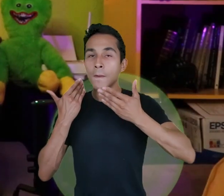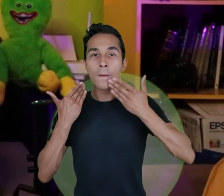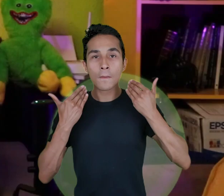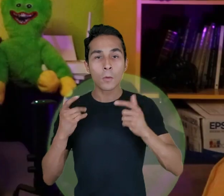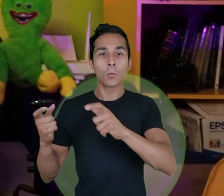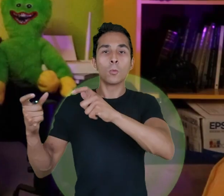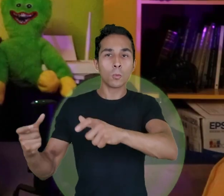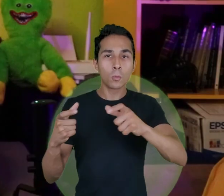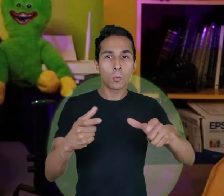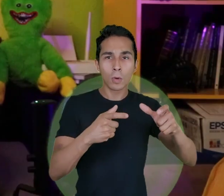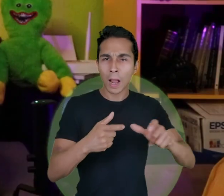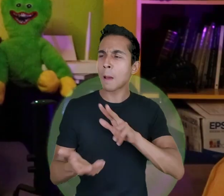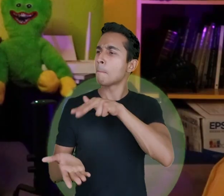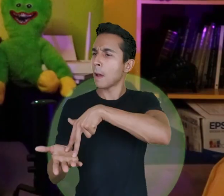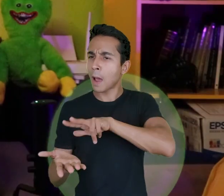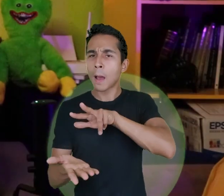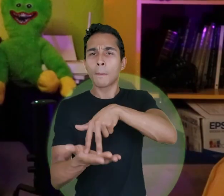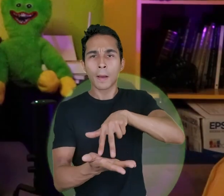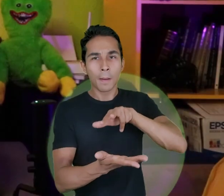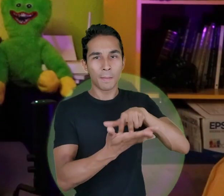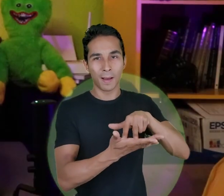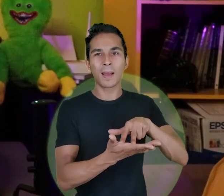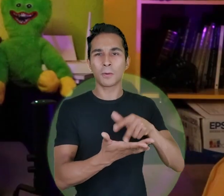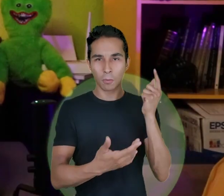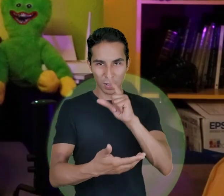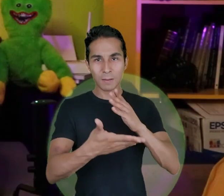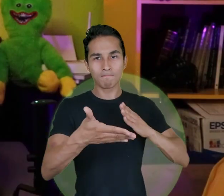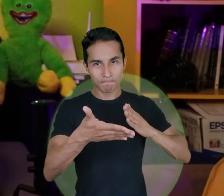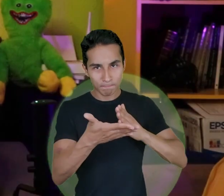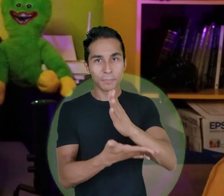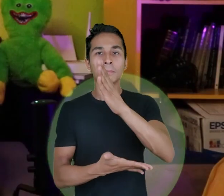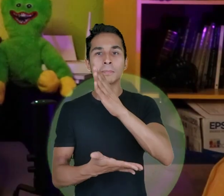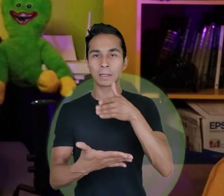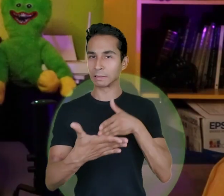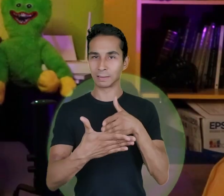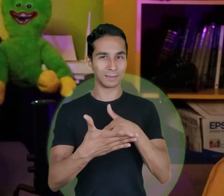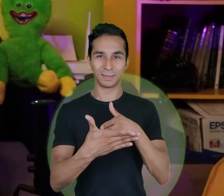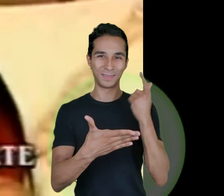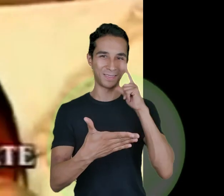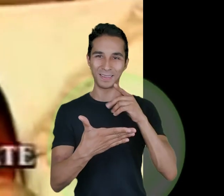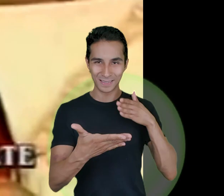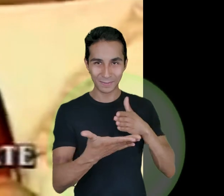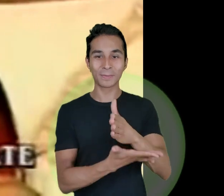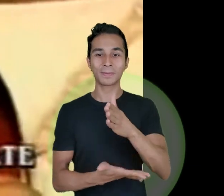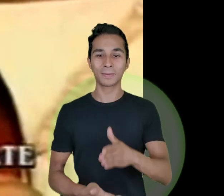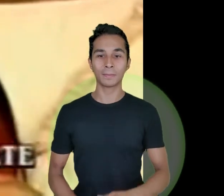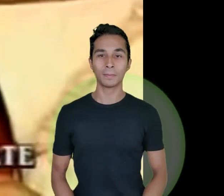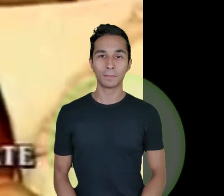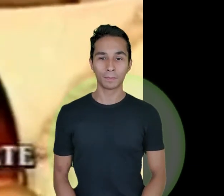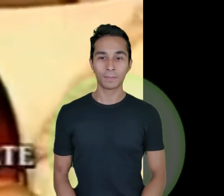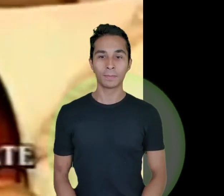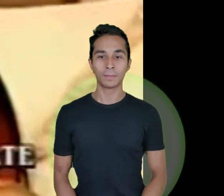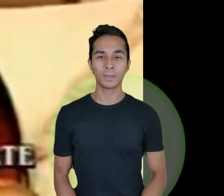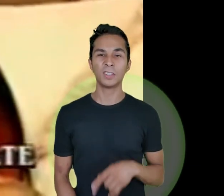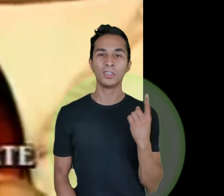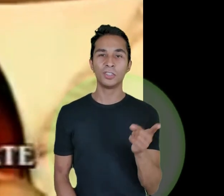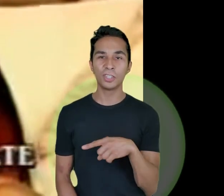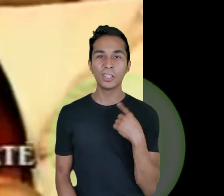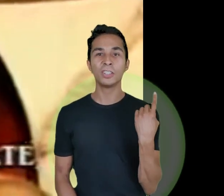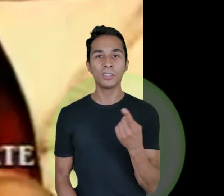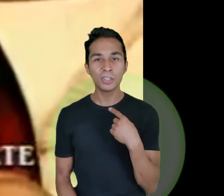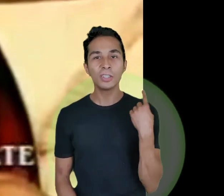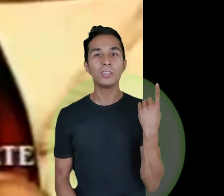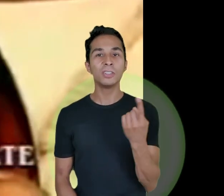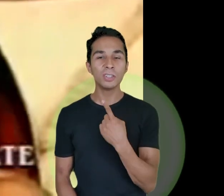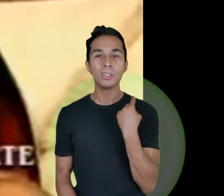lugares, aí não tem como segurar. Aí não tem como segurar a gente. Começou a girar, girar, girar, girar, e eu